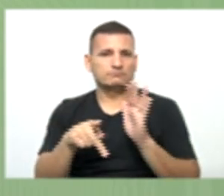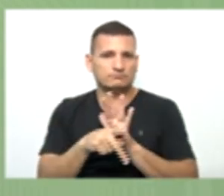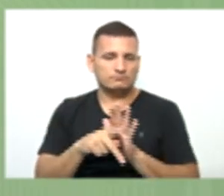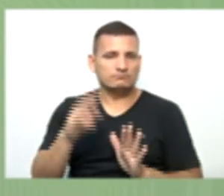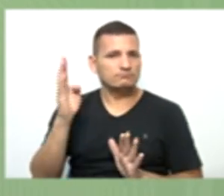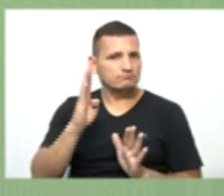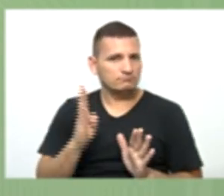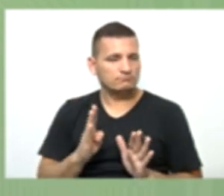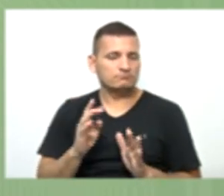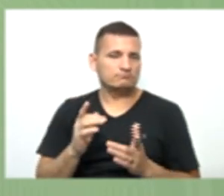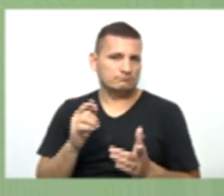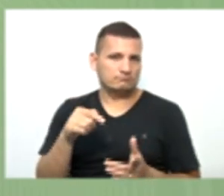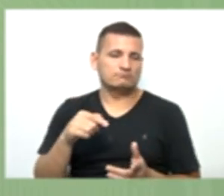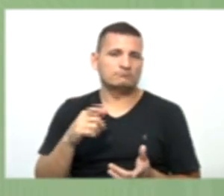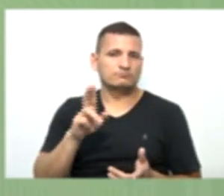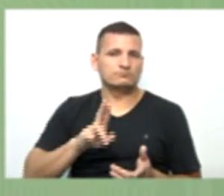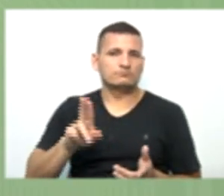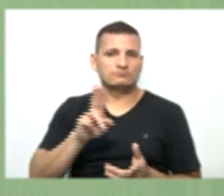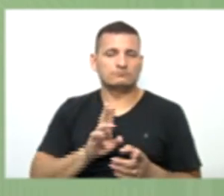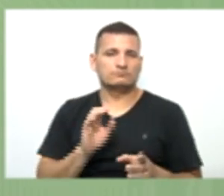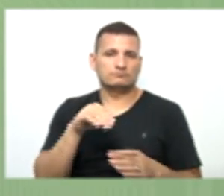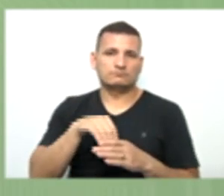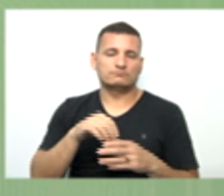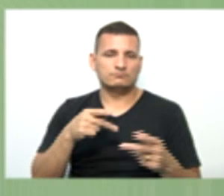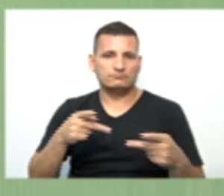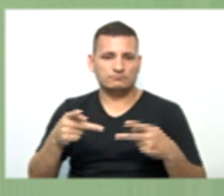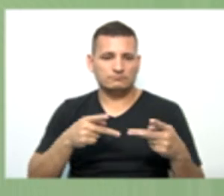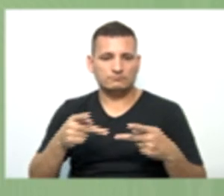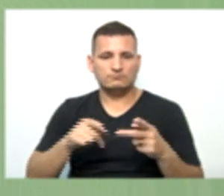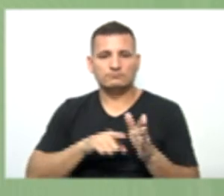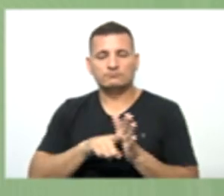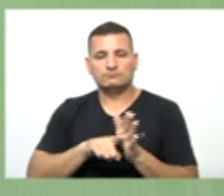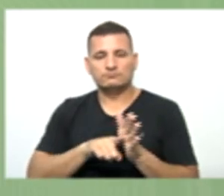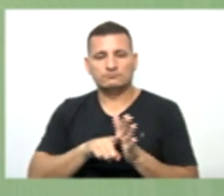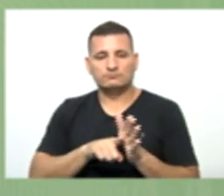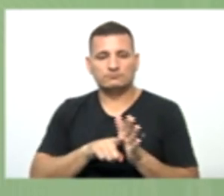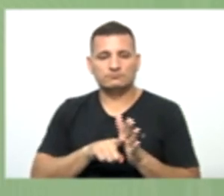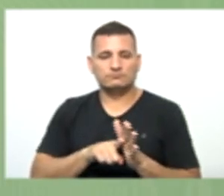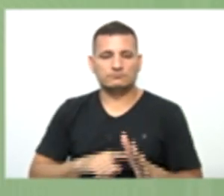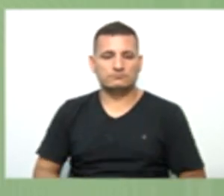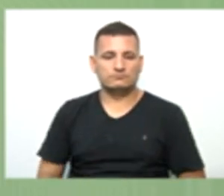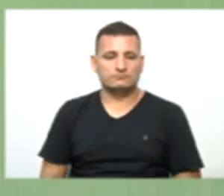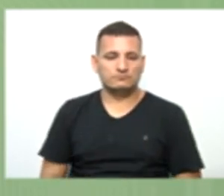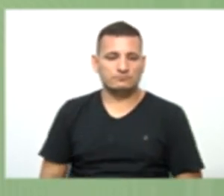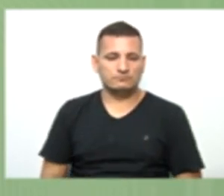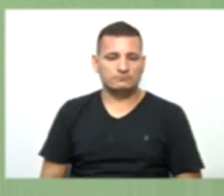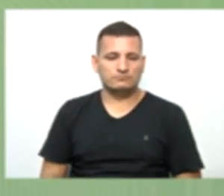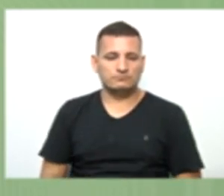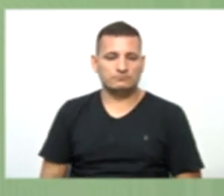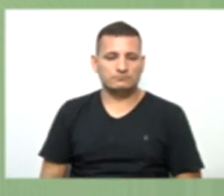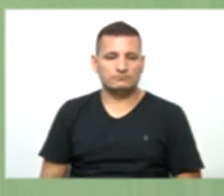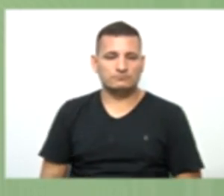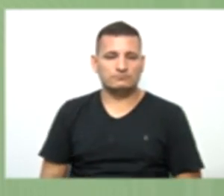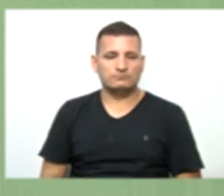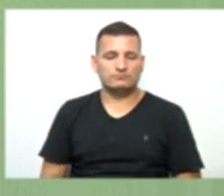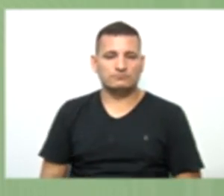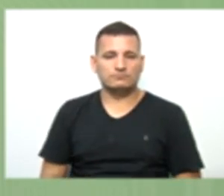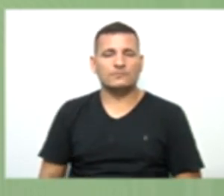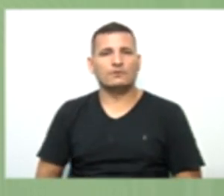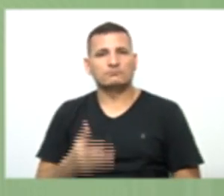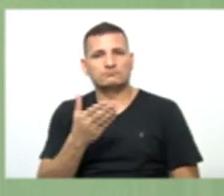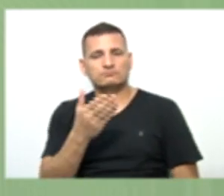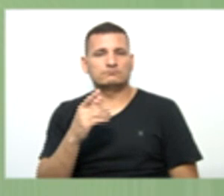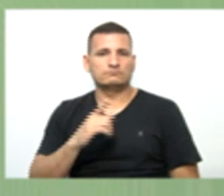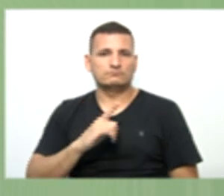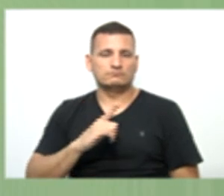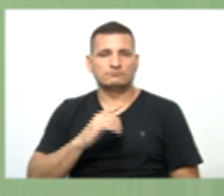são aplicáveis a projeto de pesquisa. E aqui nós temos um